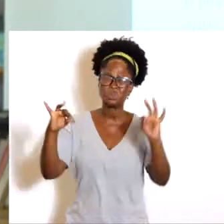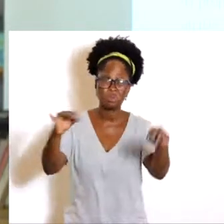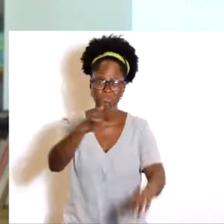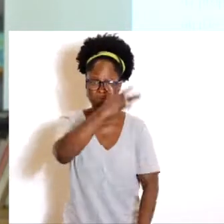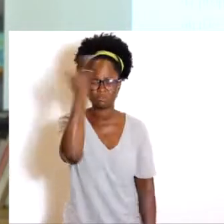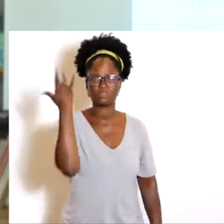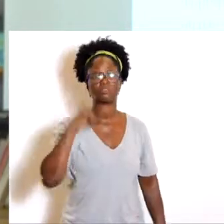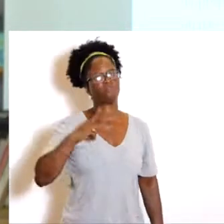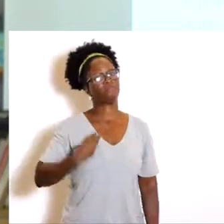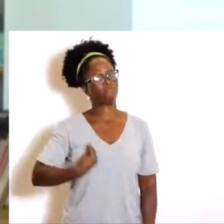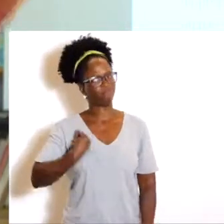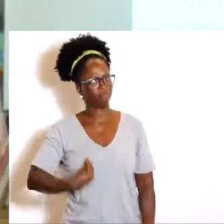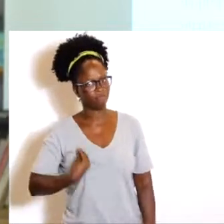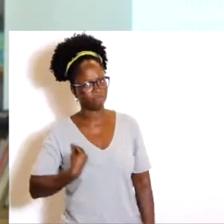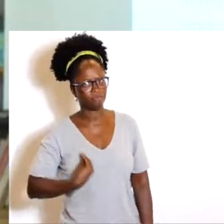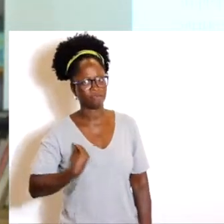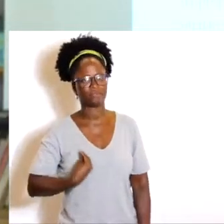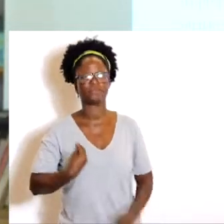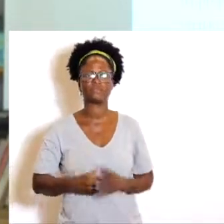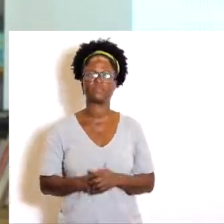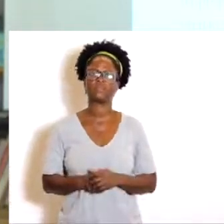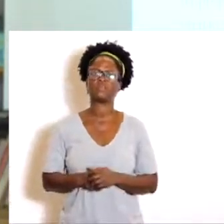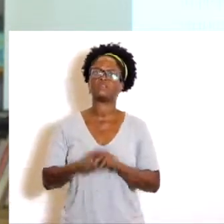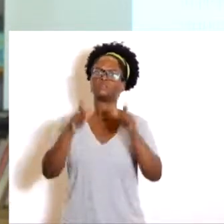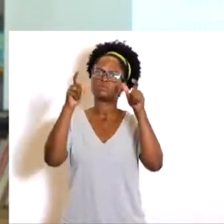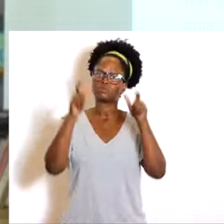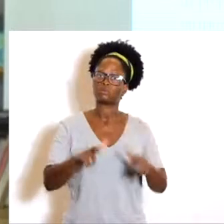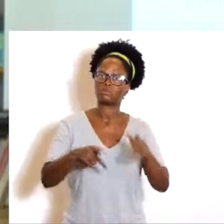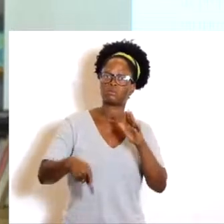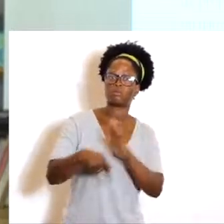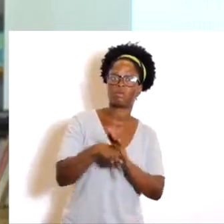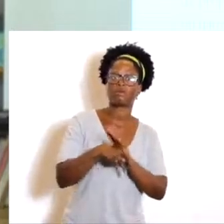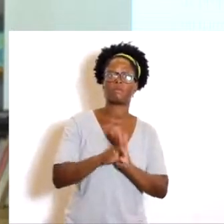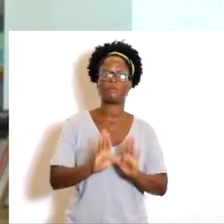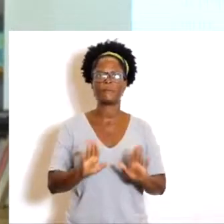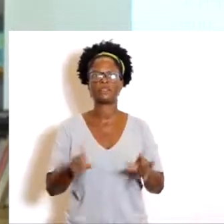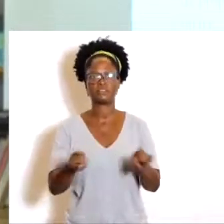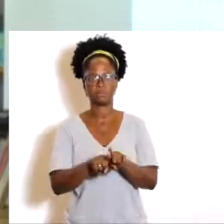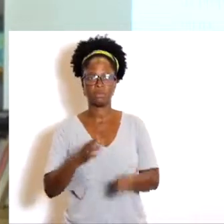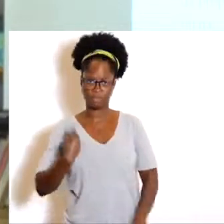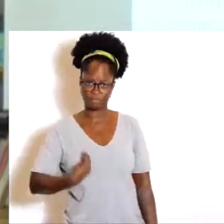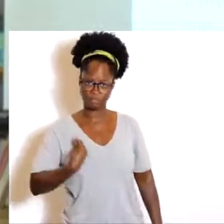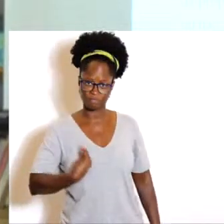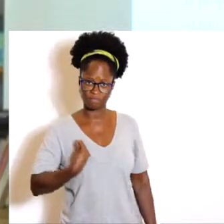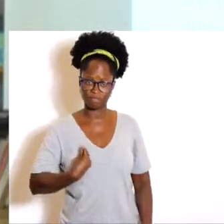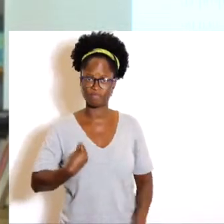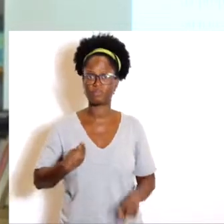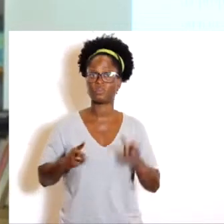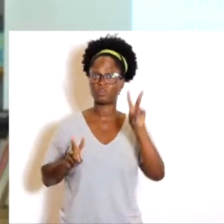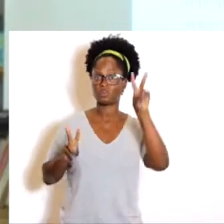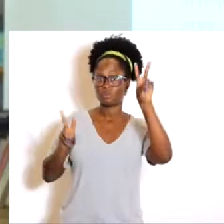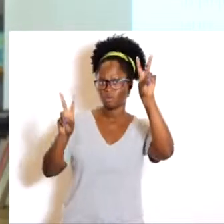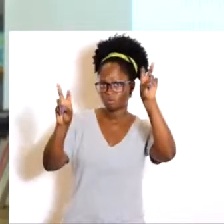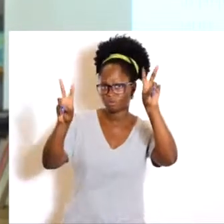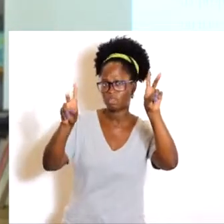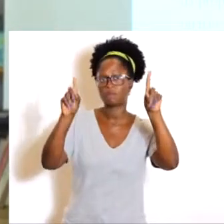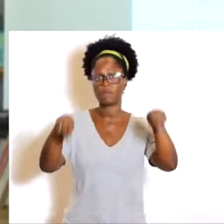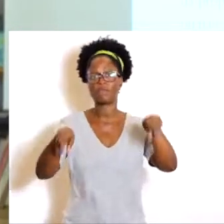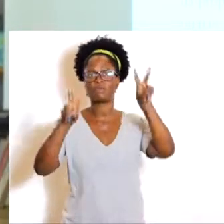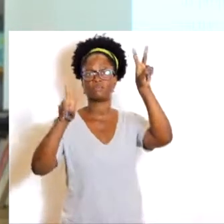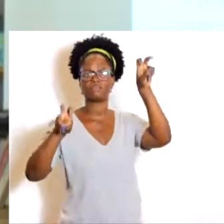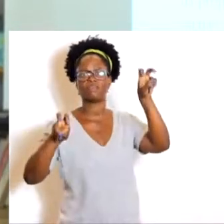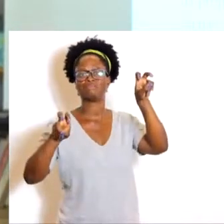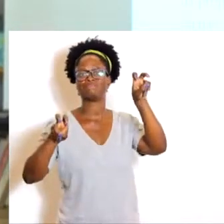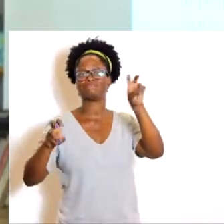vivem no território mais do que isso vivem no tema o seu tema é o